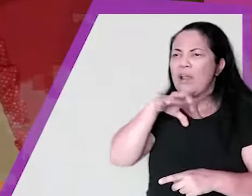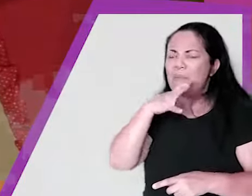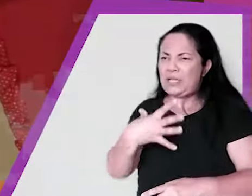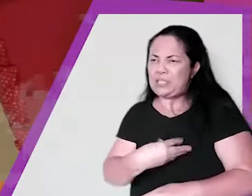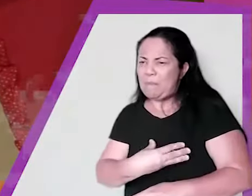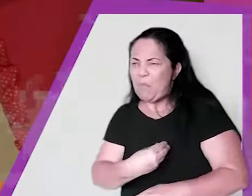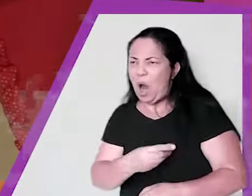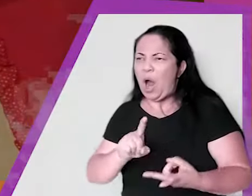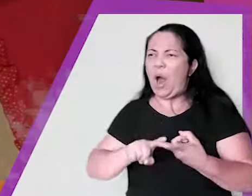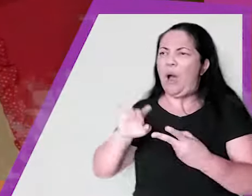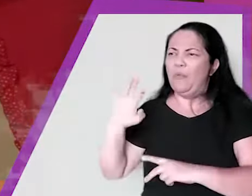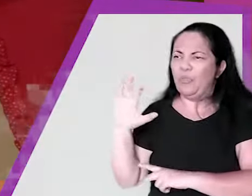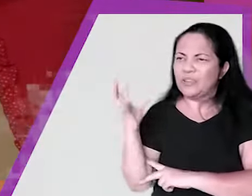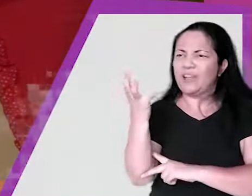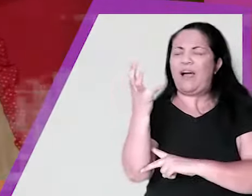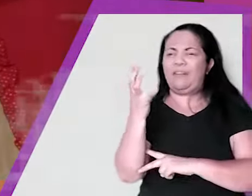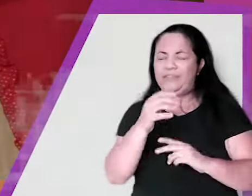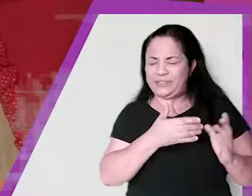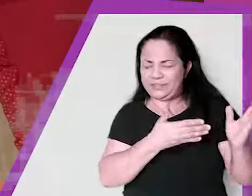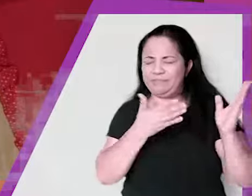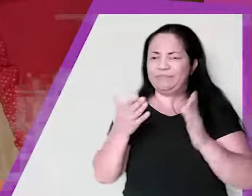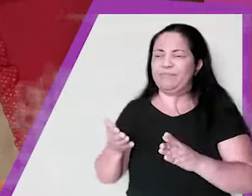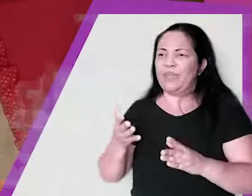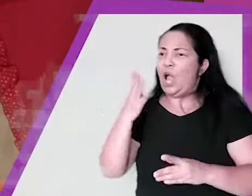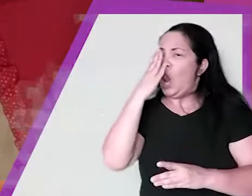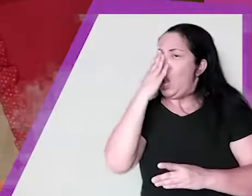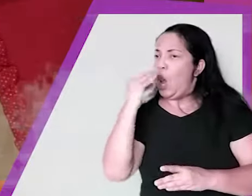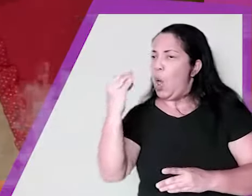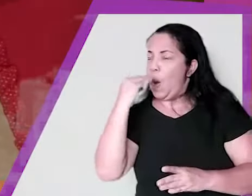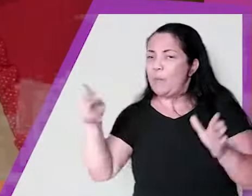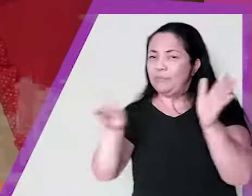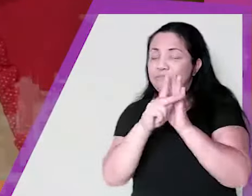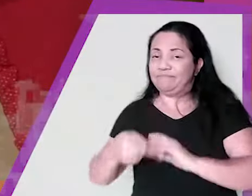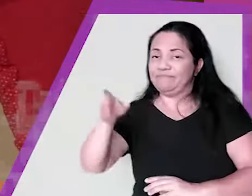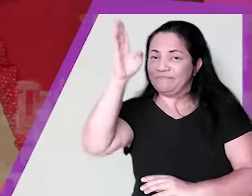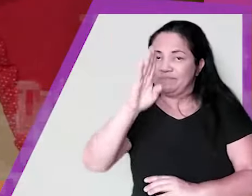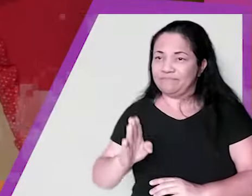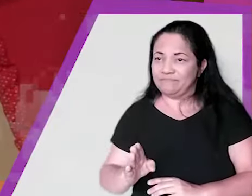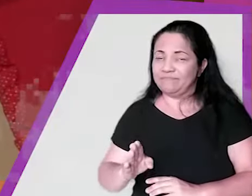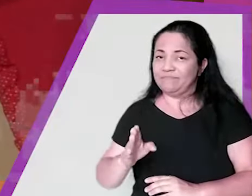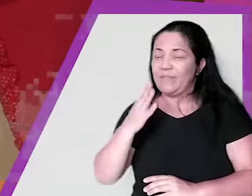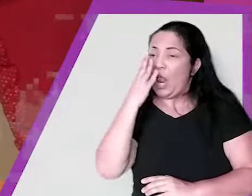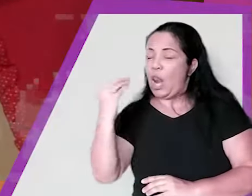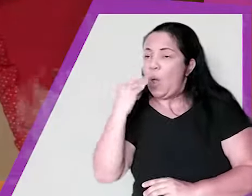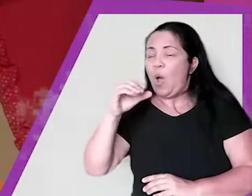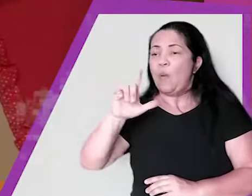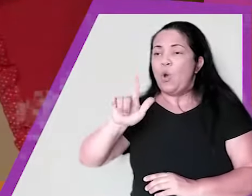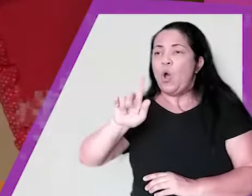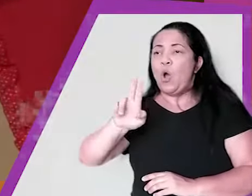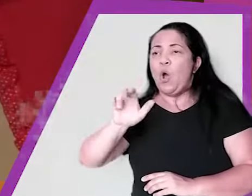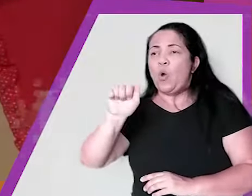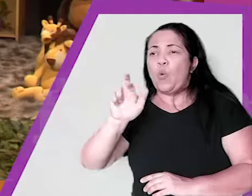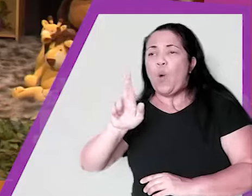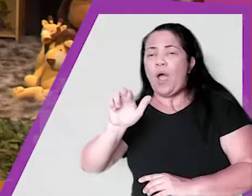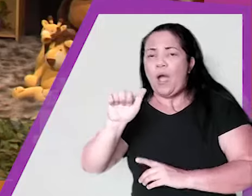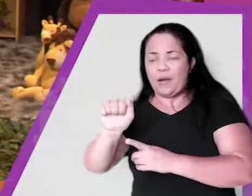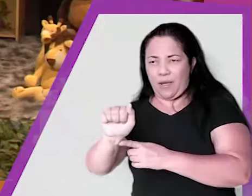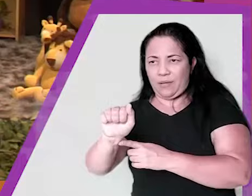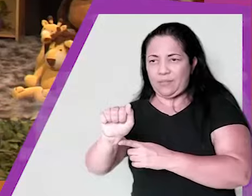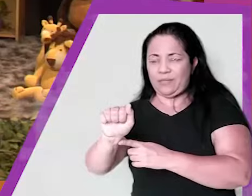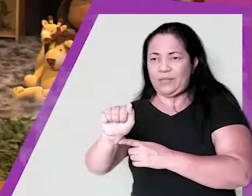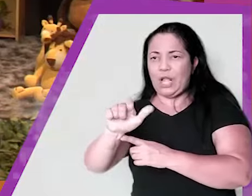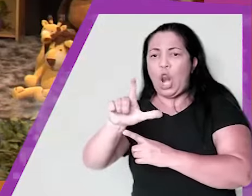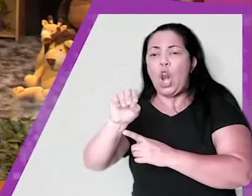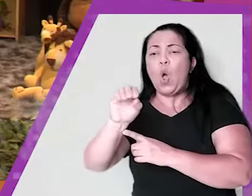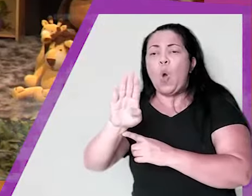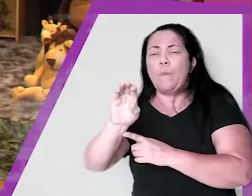mais atenção, né, nos mamíferos, nas aves, que são animais que chamam mais atenção. Lobo-guará é um